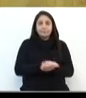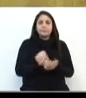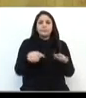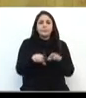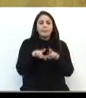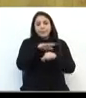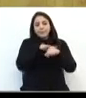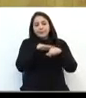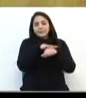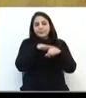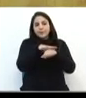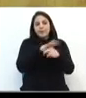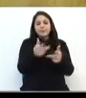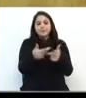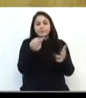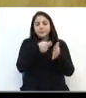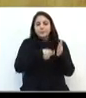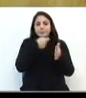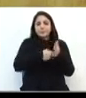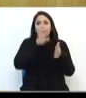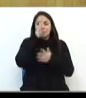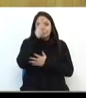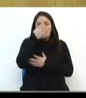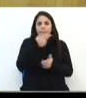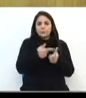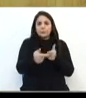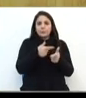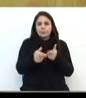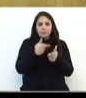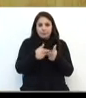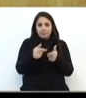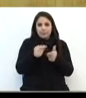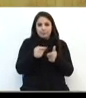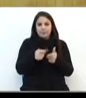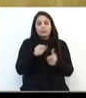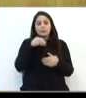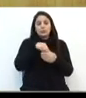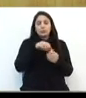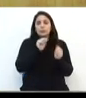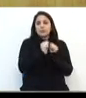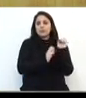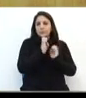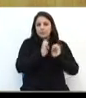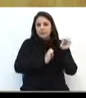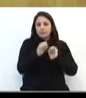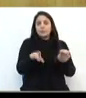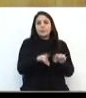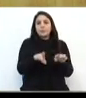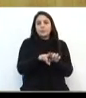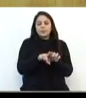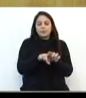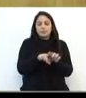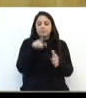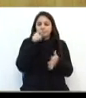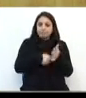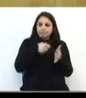de conversas, de medidas preventivas que vêm sendo adotadas pelas empresas e também de